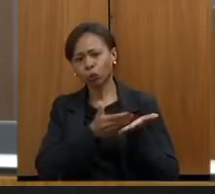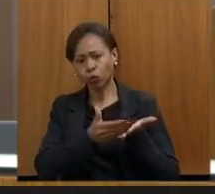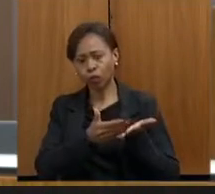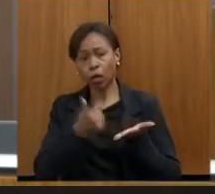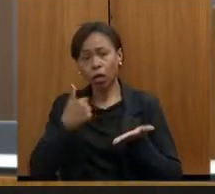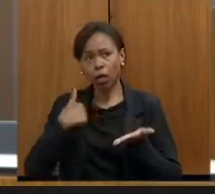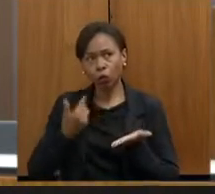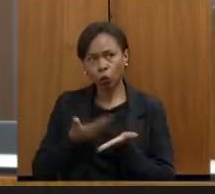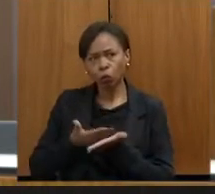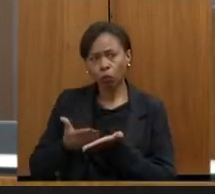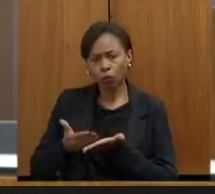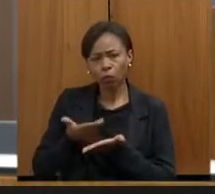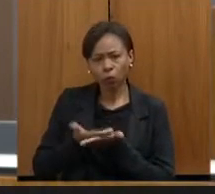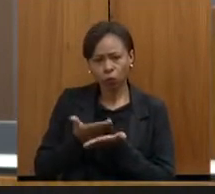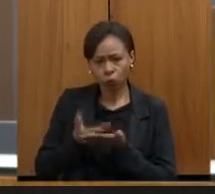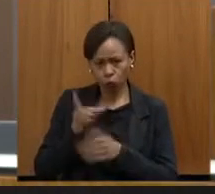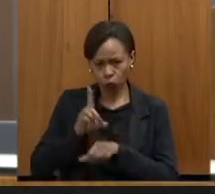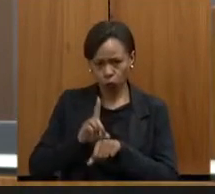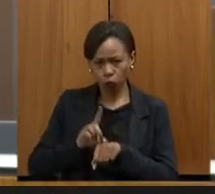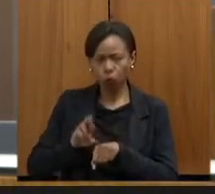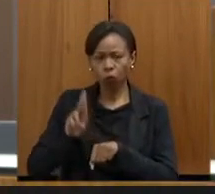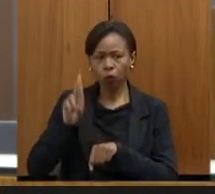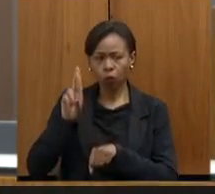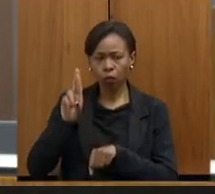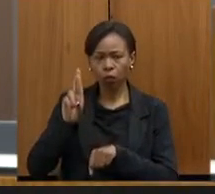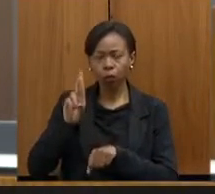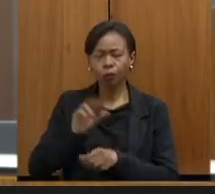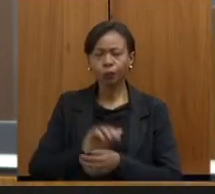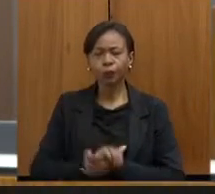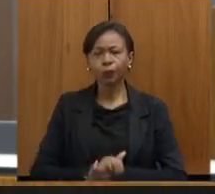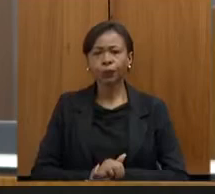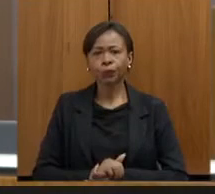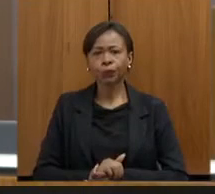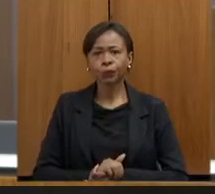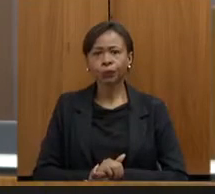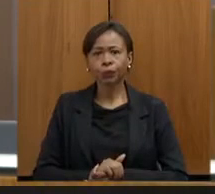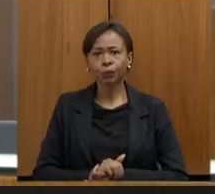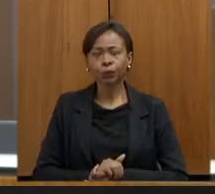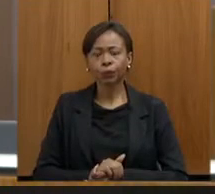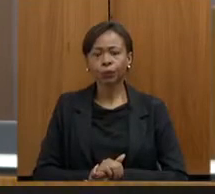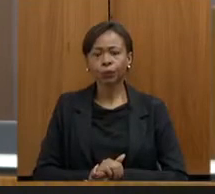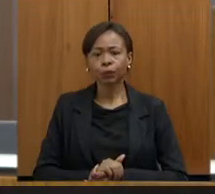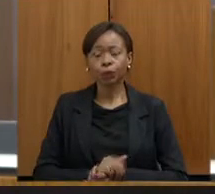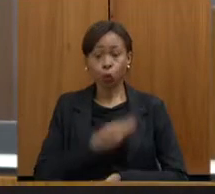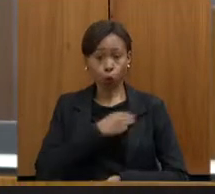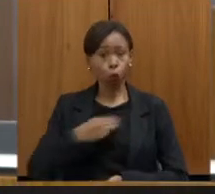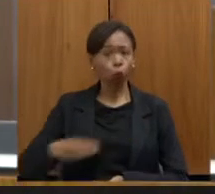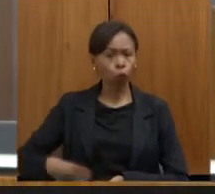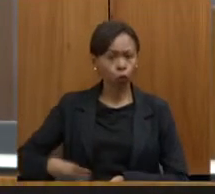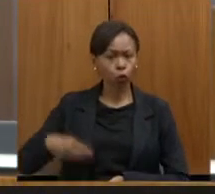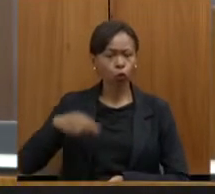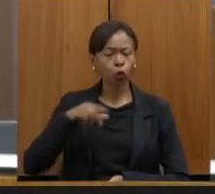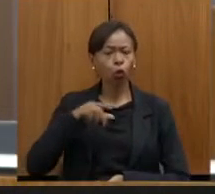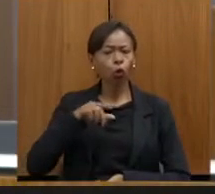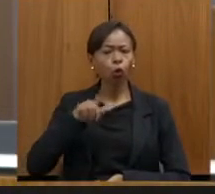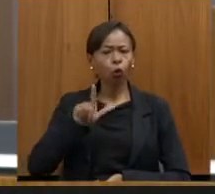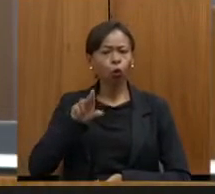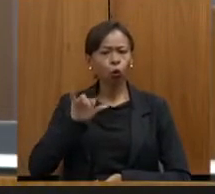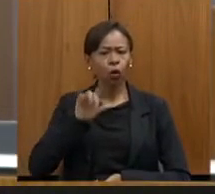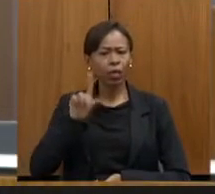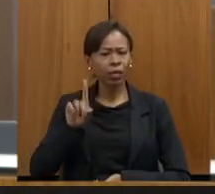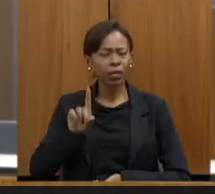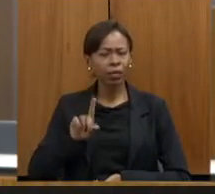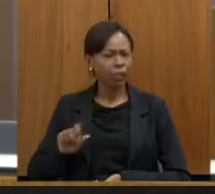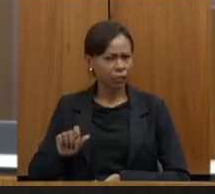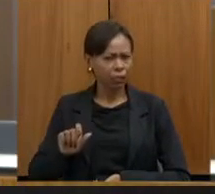pós-doutoramento, que na época foi com o doutor Luiz Edson Fachin, o atual ministro do STF, ele era procurador do